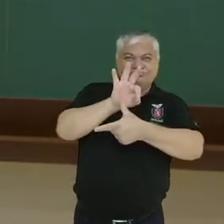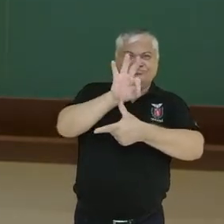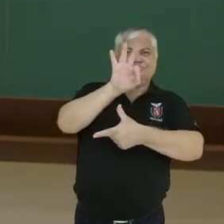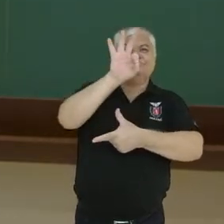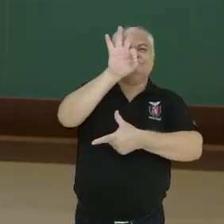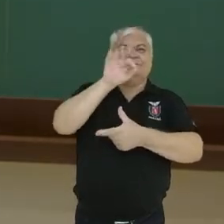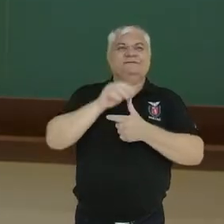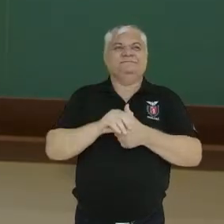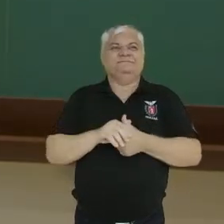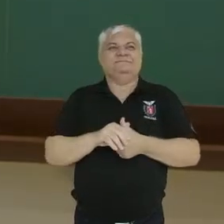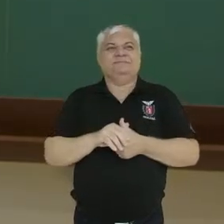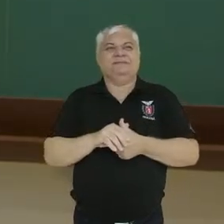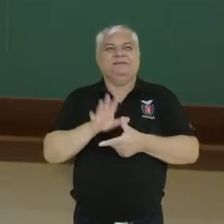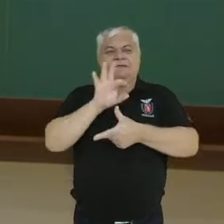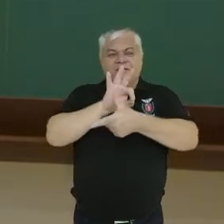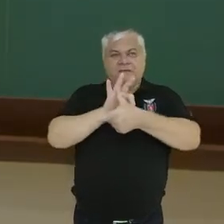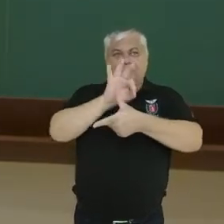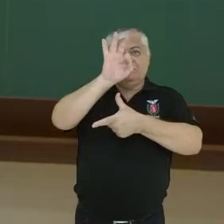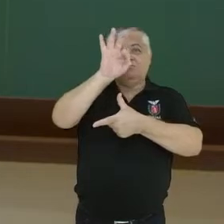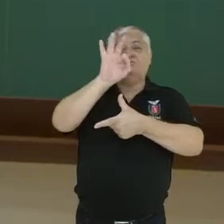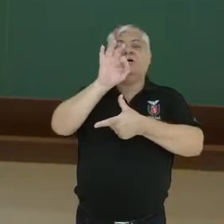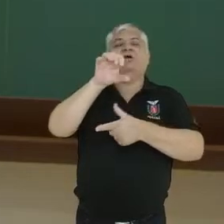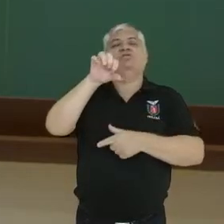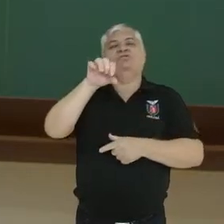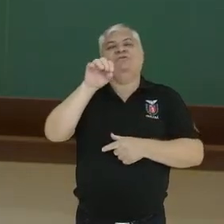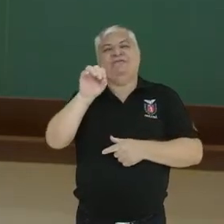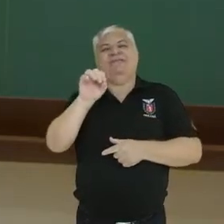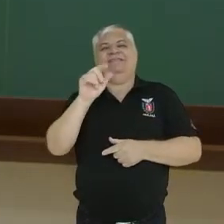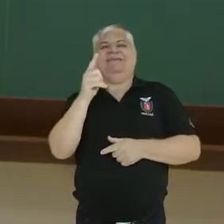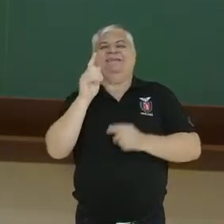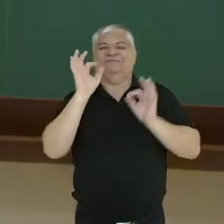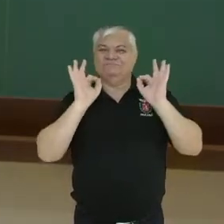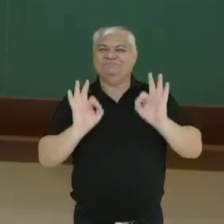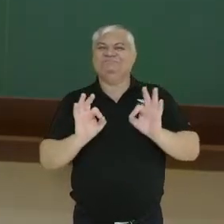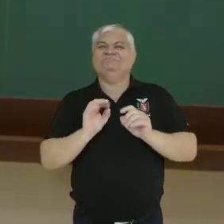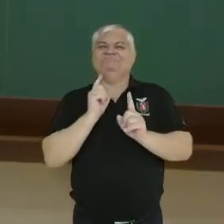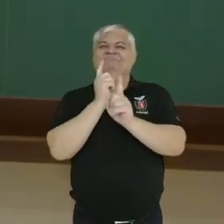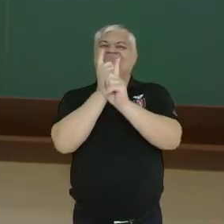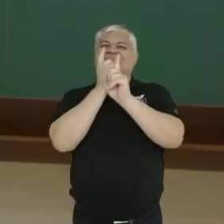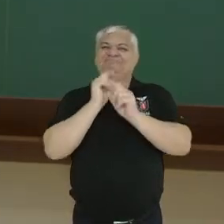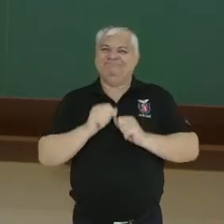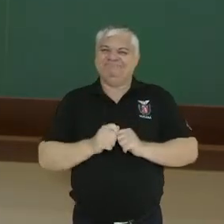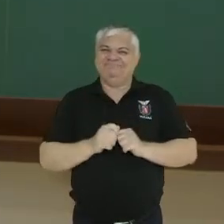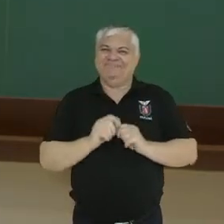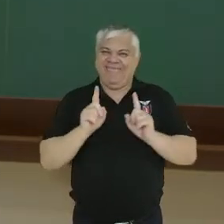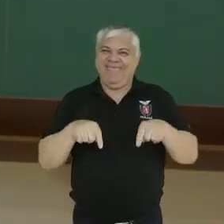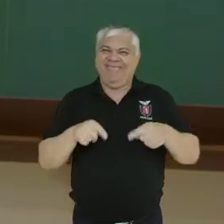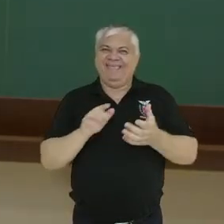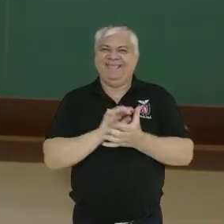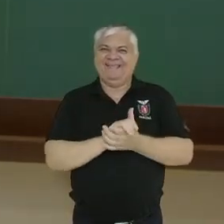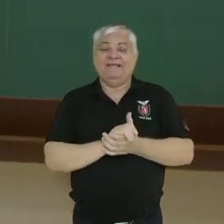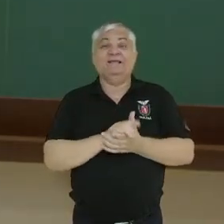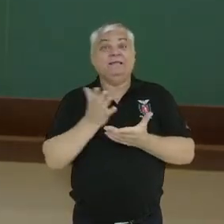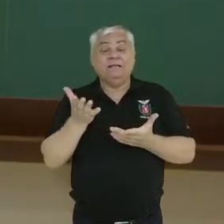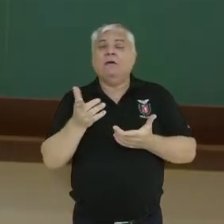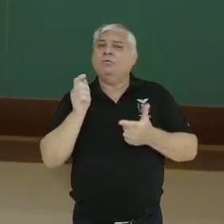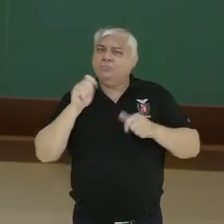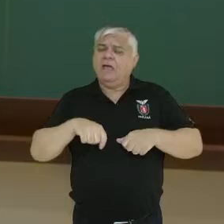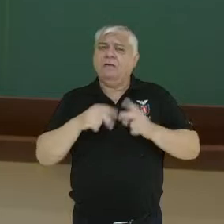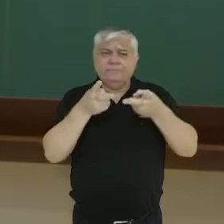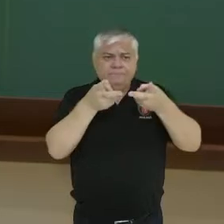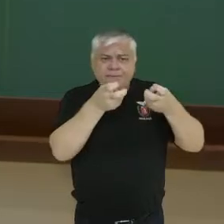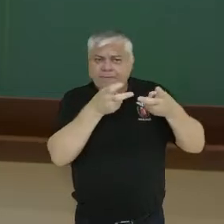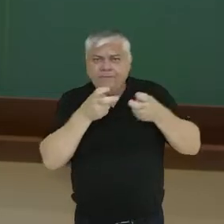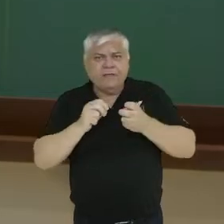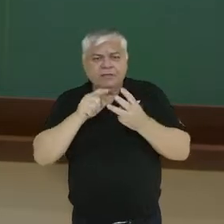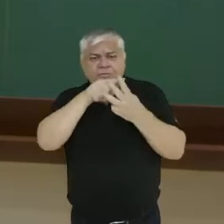com o triângulo. Você traça a altura, 90 graus, aparece o triângulo retângulo, tá bom? Então ele aparece em